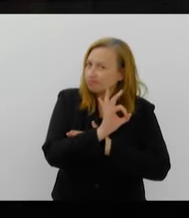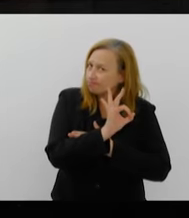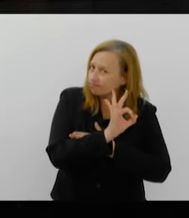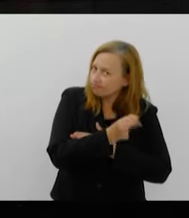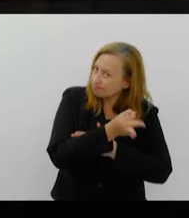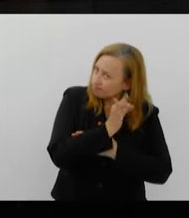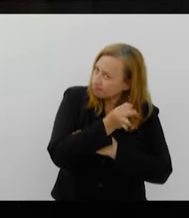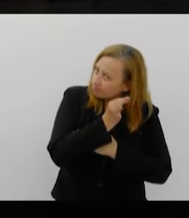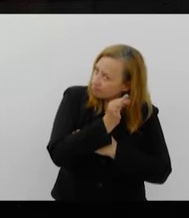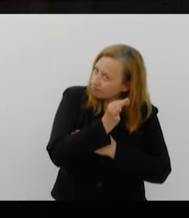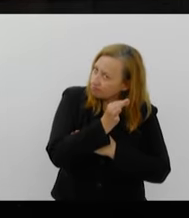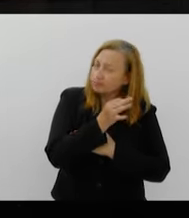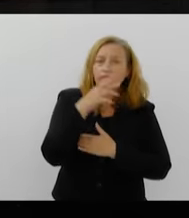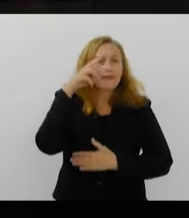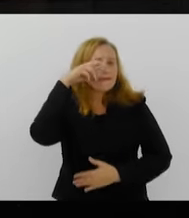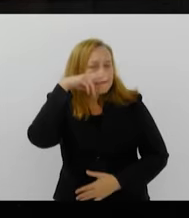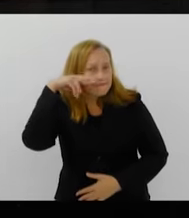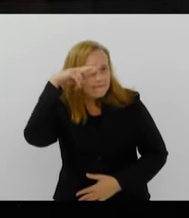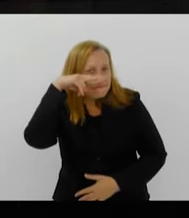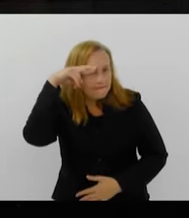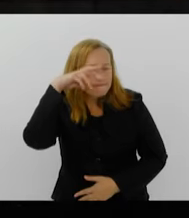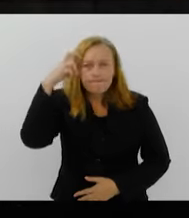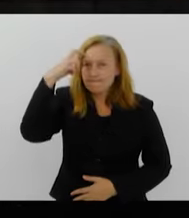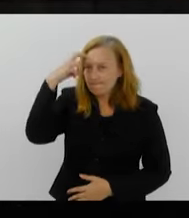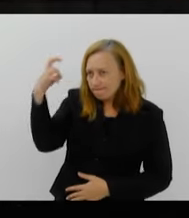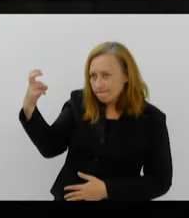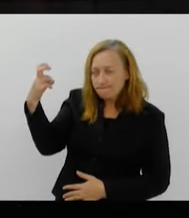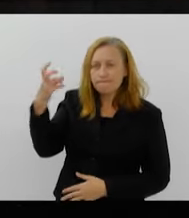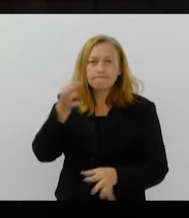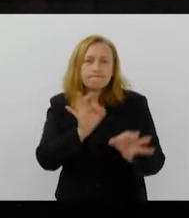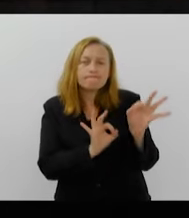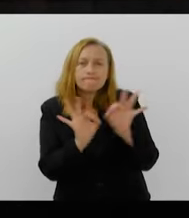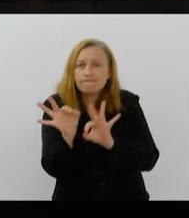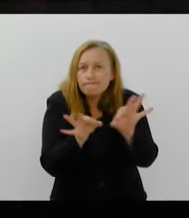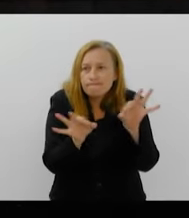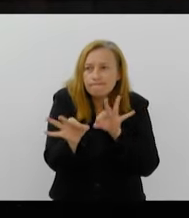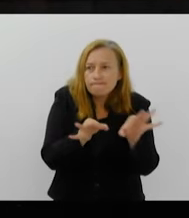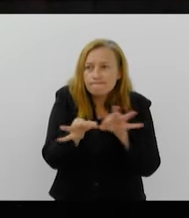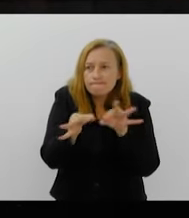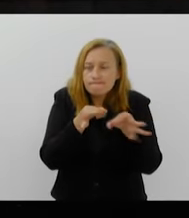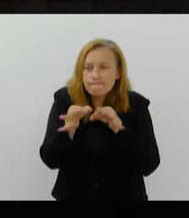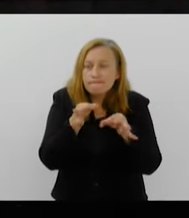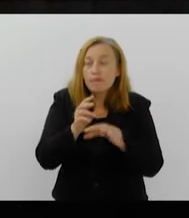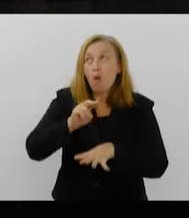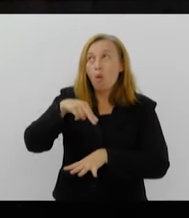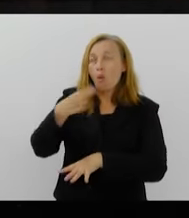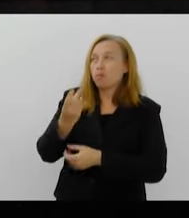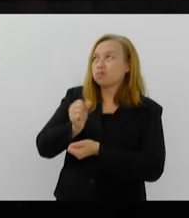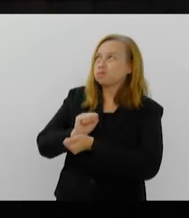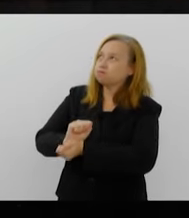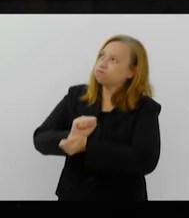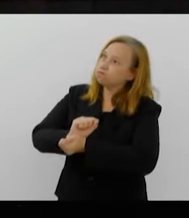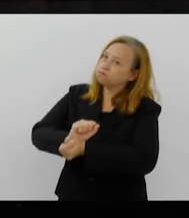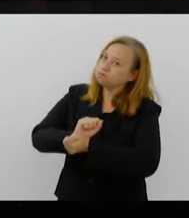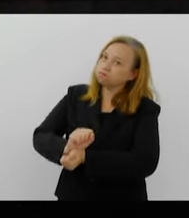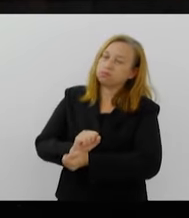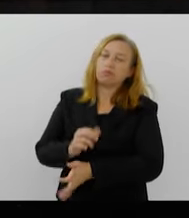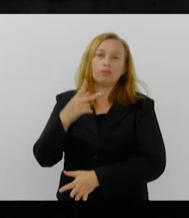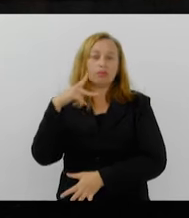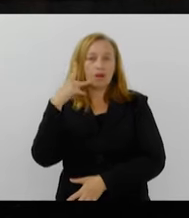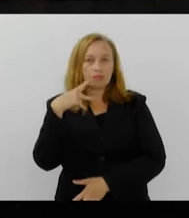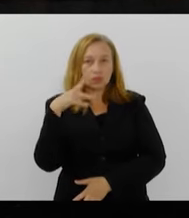corretamente em investigação, inteligência, planejamento, ou ainda estamos prisioneiros da